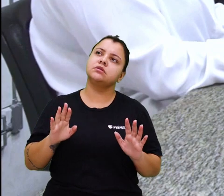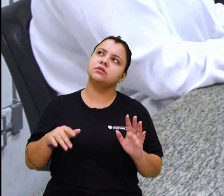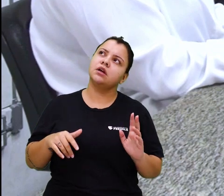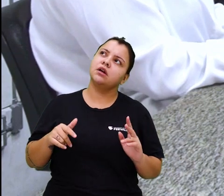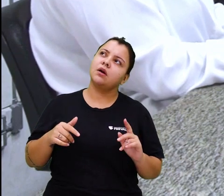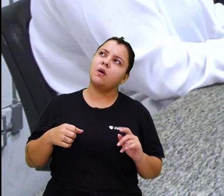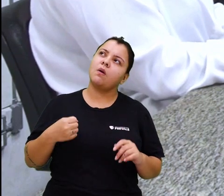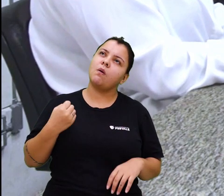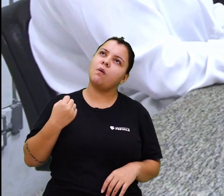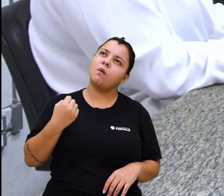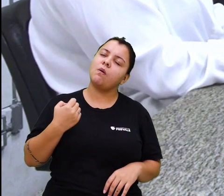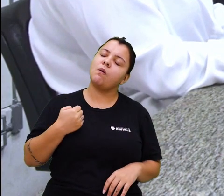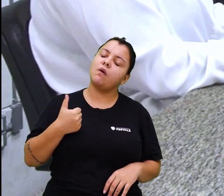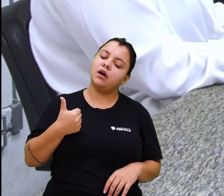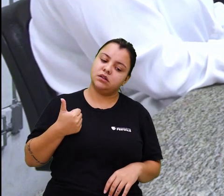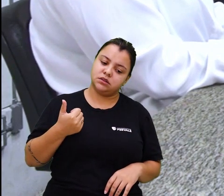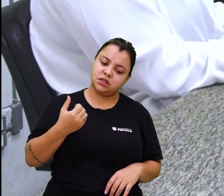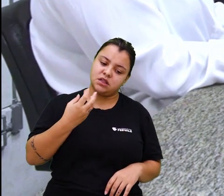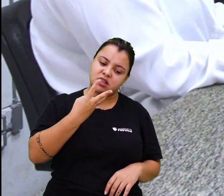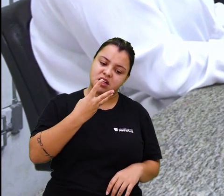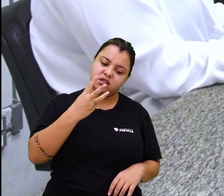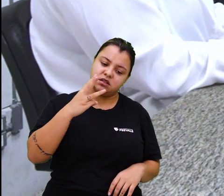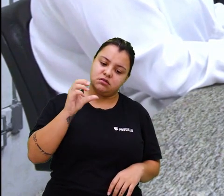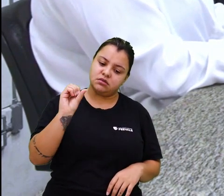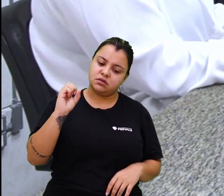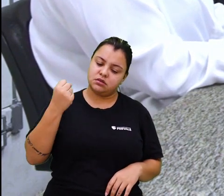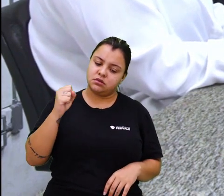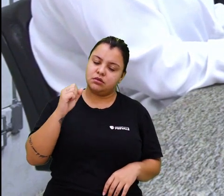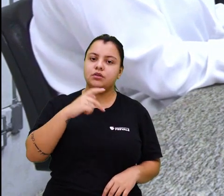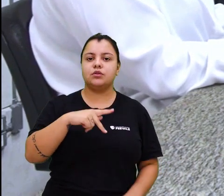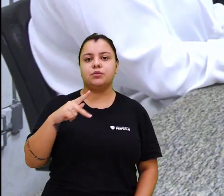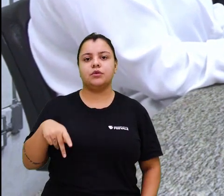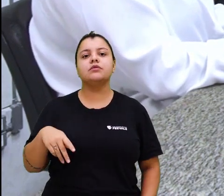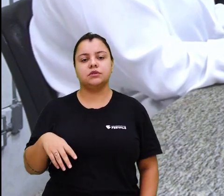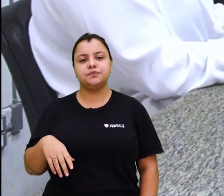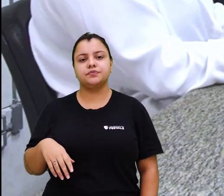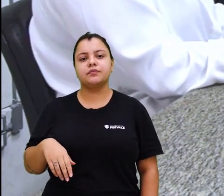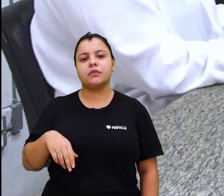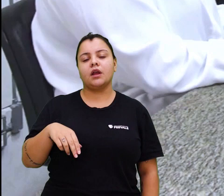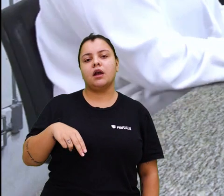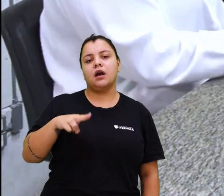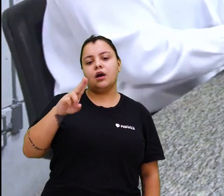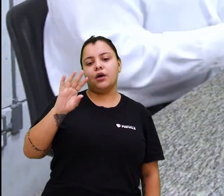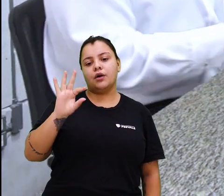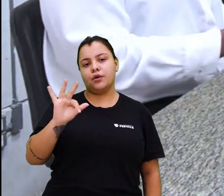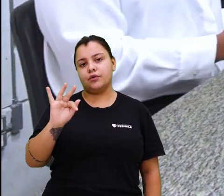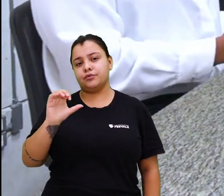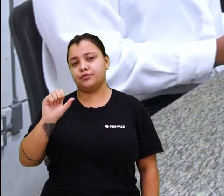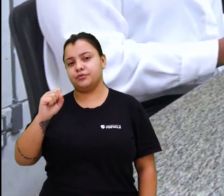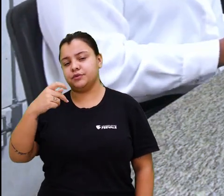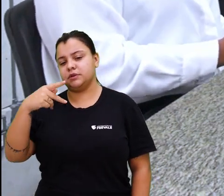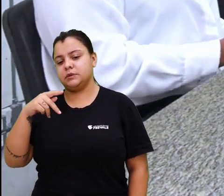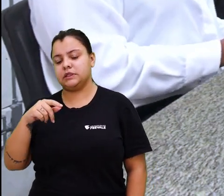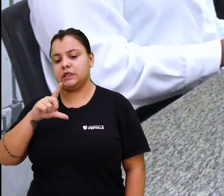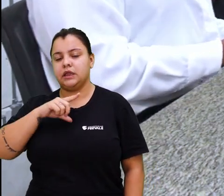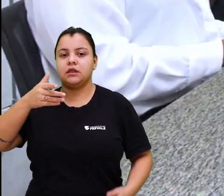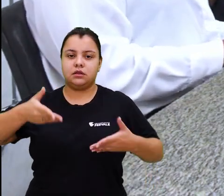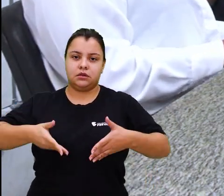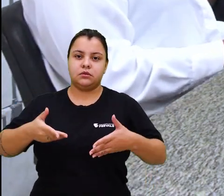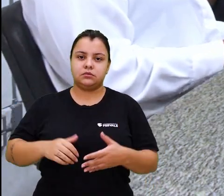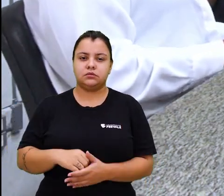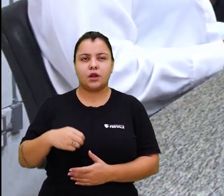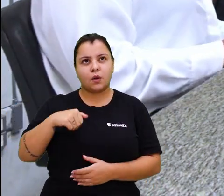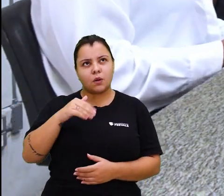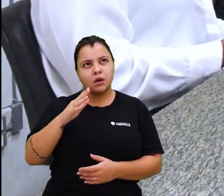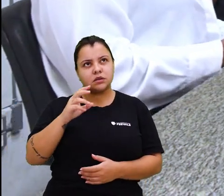quase 368 professores eu acho que é o fux patem hoje né É mas assim quase